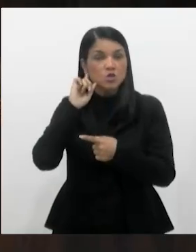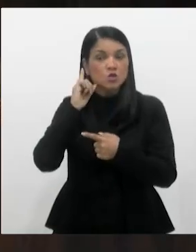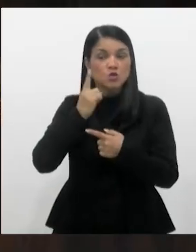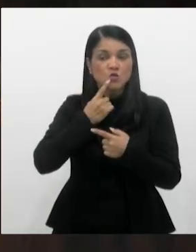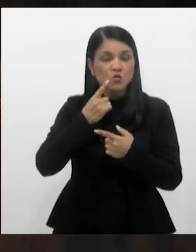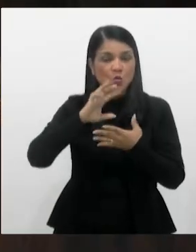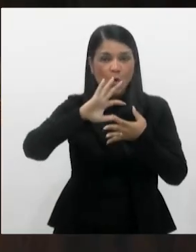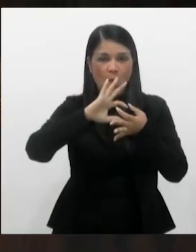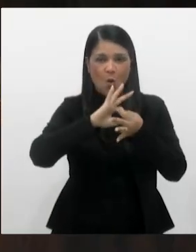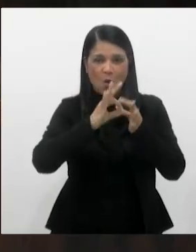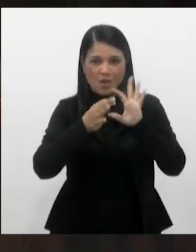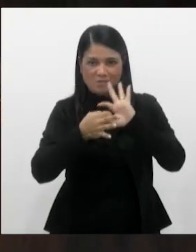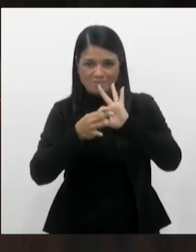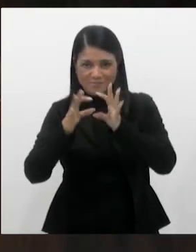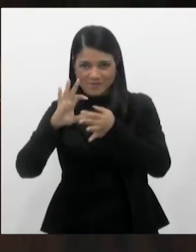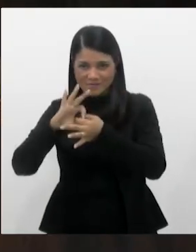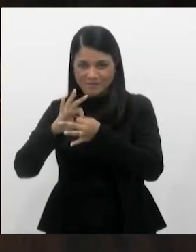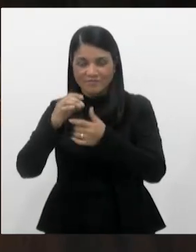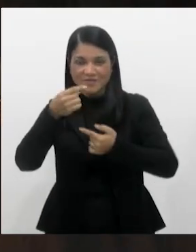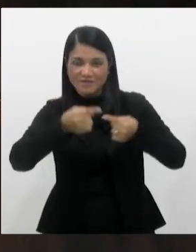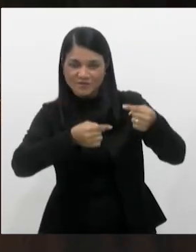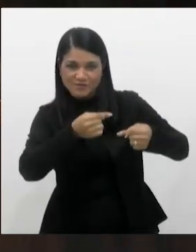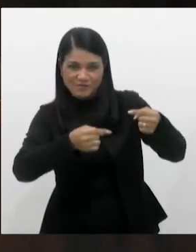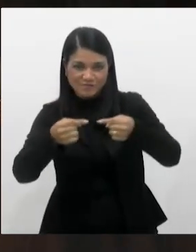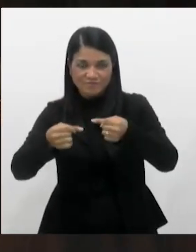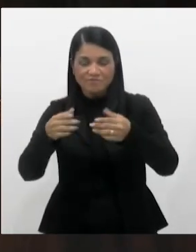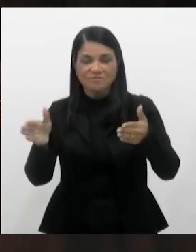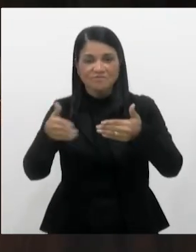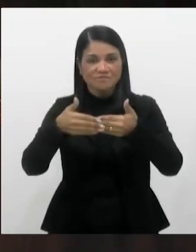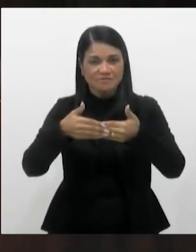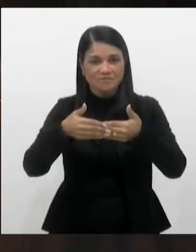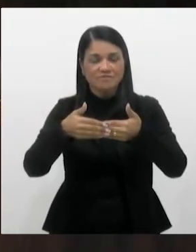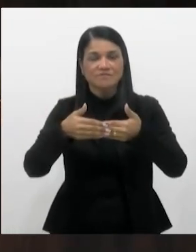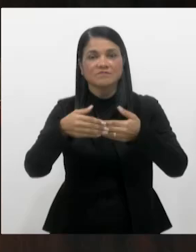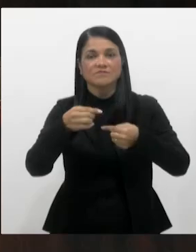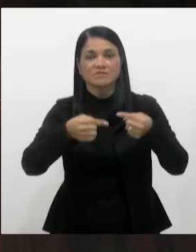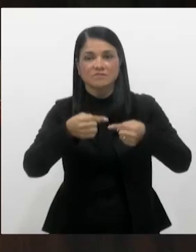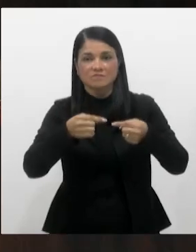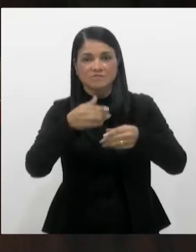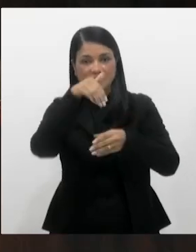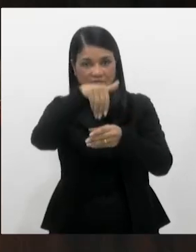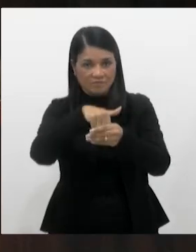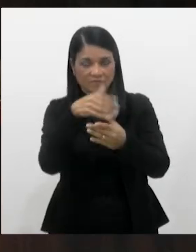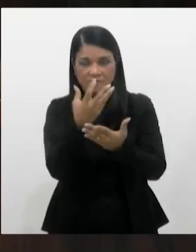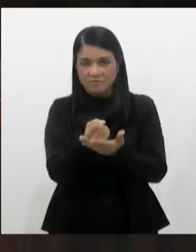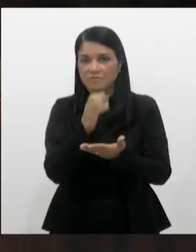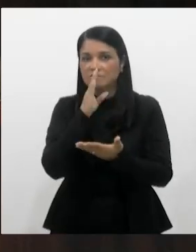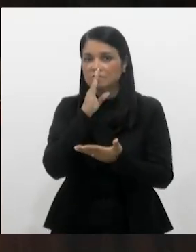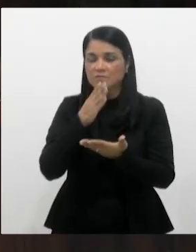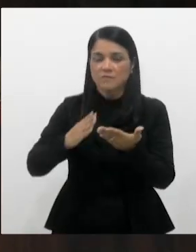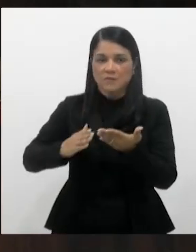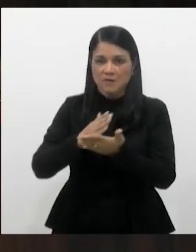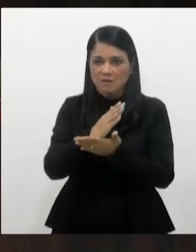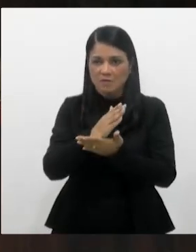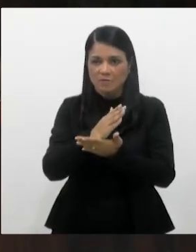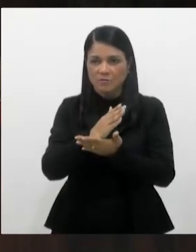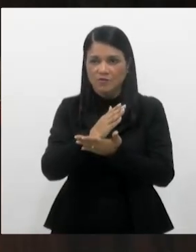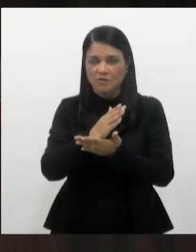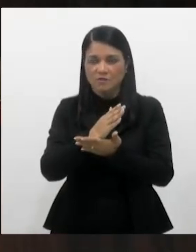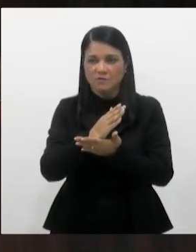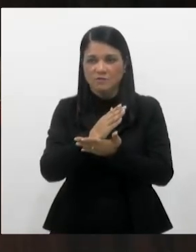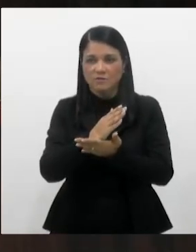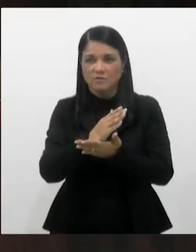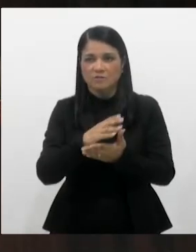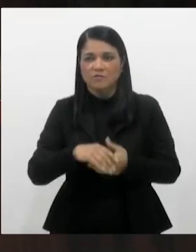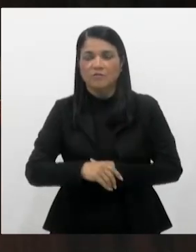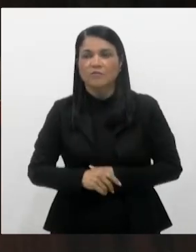Surdo-Olimpíadas. Em discussão. Não havendo quem queira discutir, encerrada a discussão. Em votação, os senhores que aprovam permaneçam como estão.